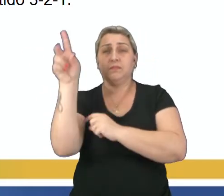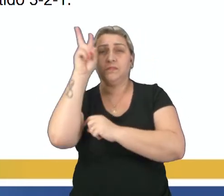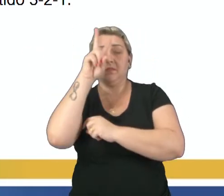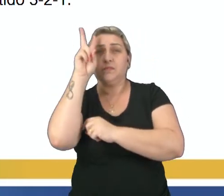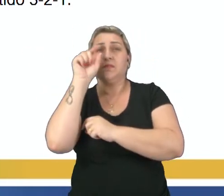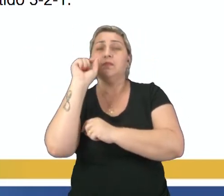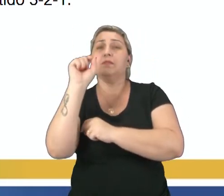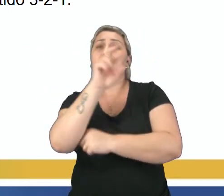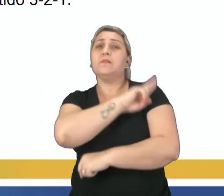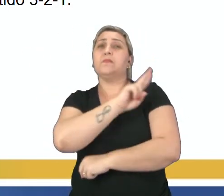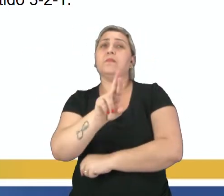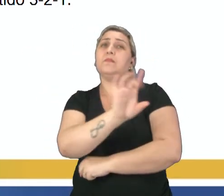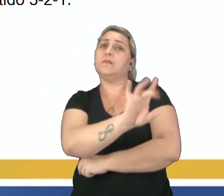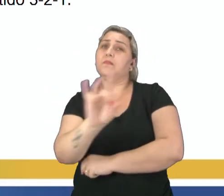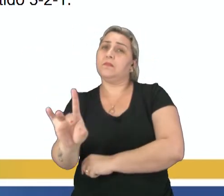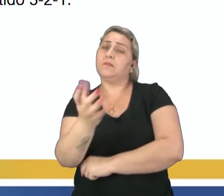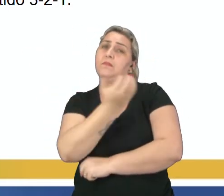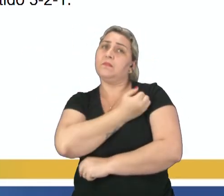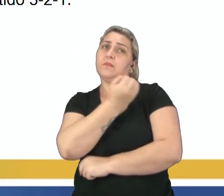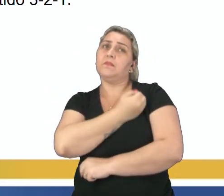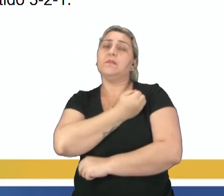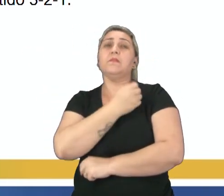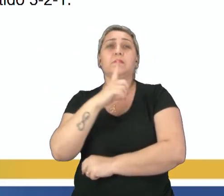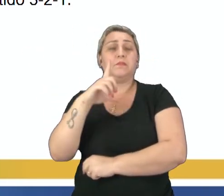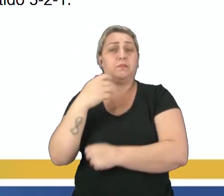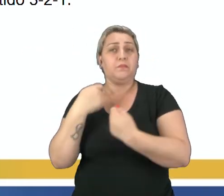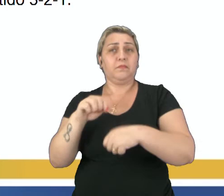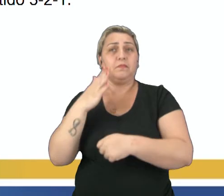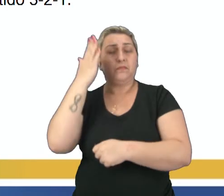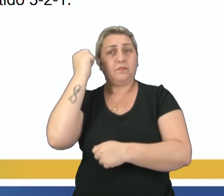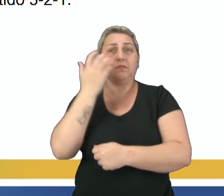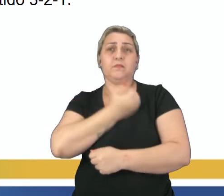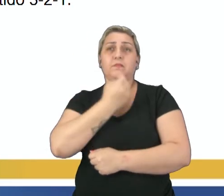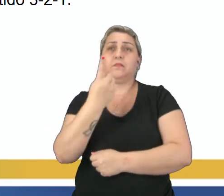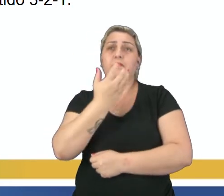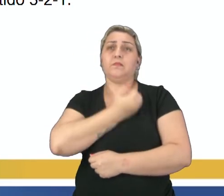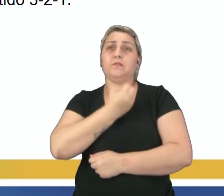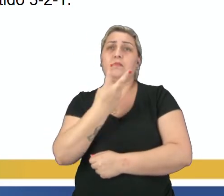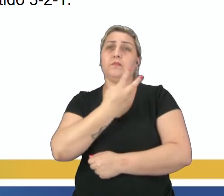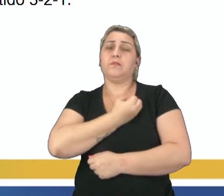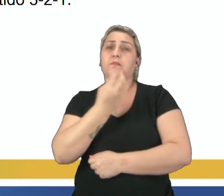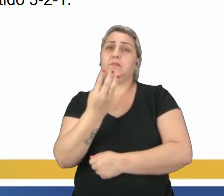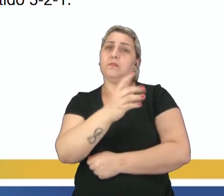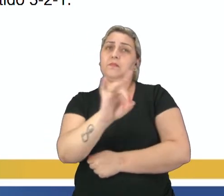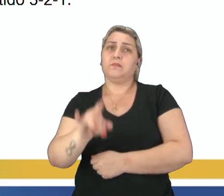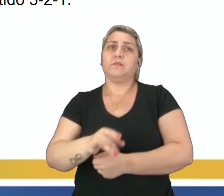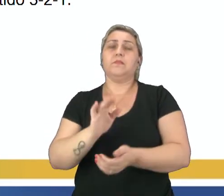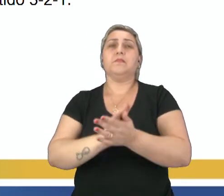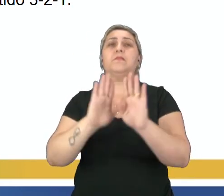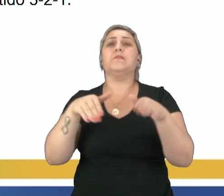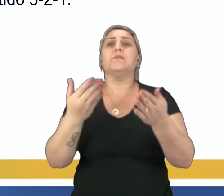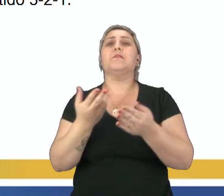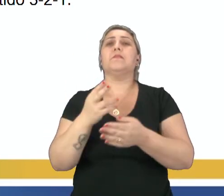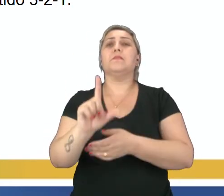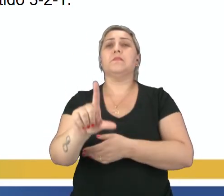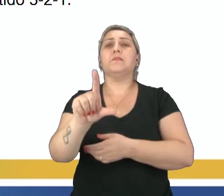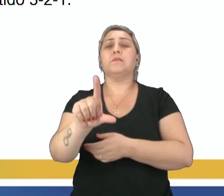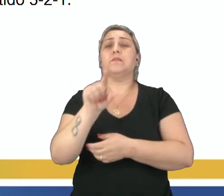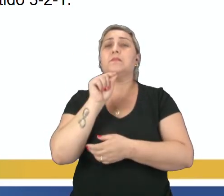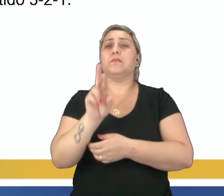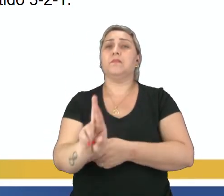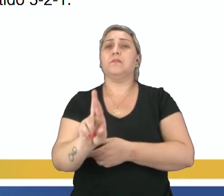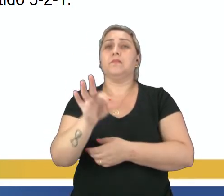estímulos do ambiente. Na letra B, transportar informações. Na letra C, criar respostas por meio de movimentos, sensações